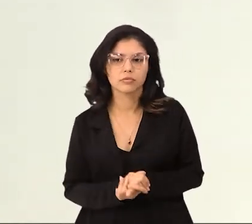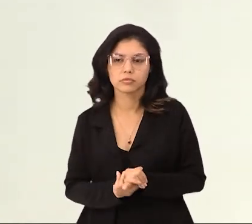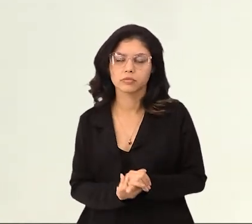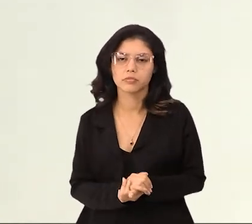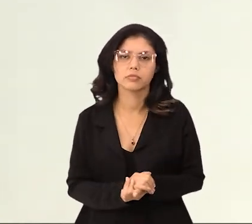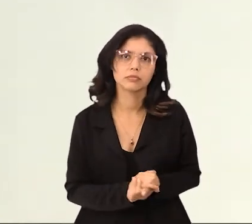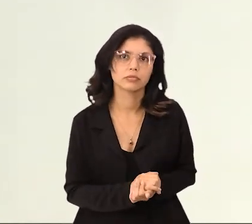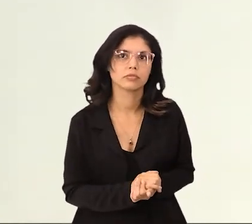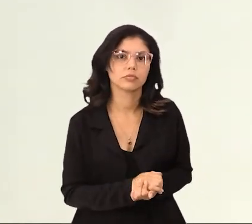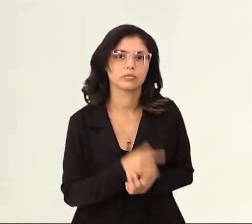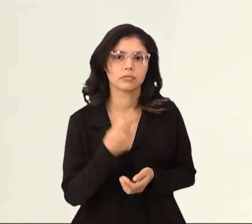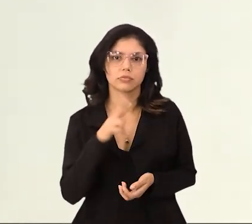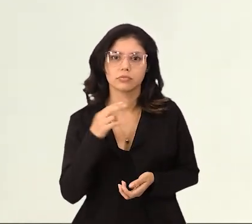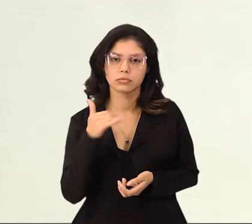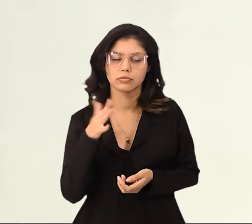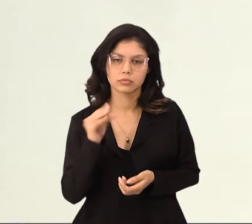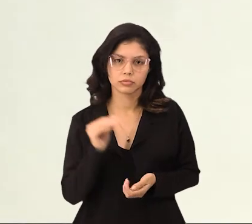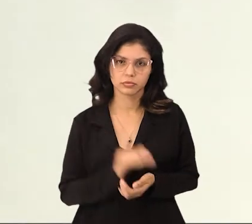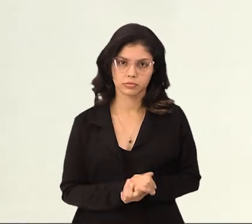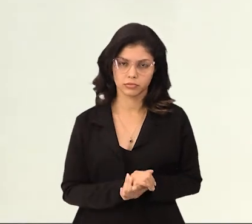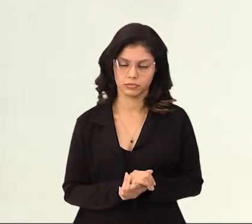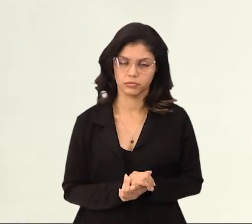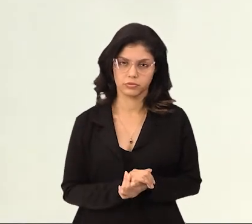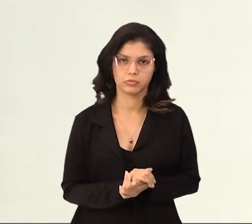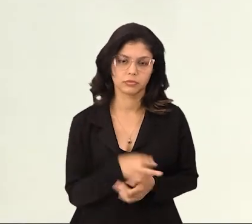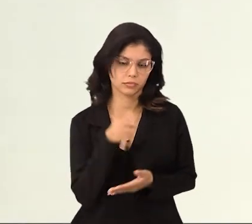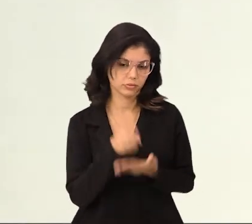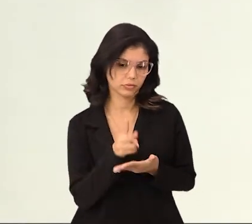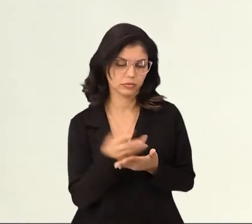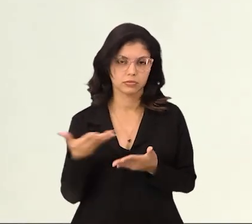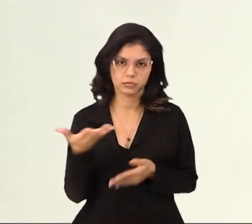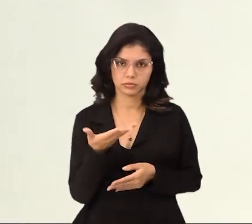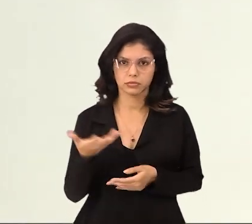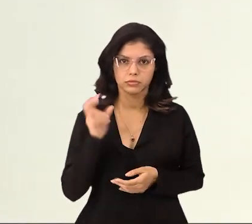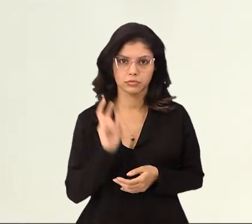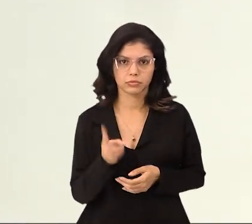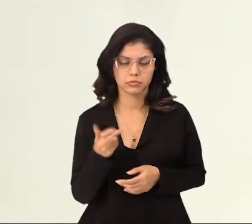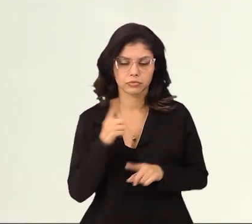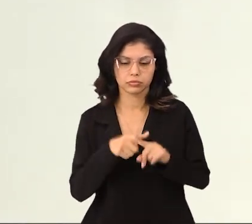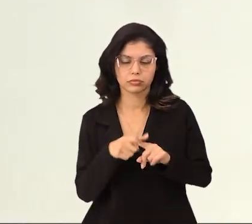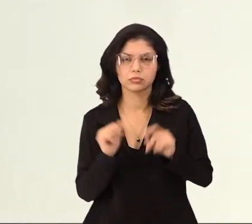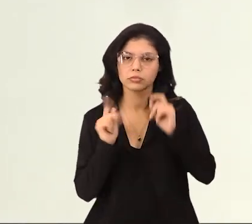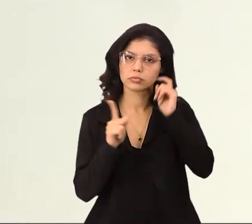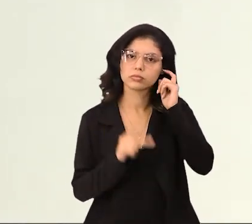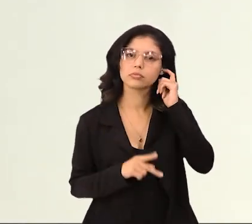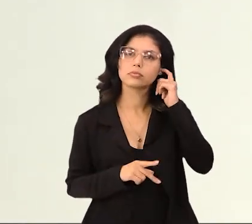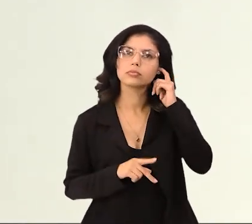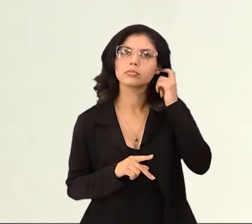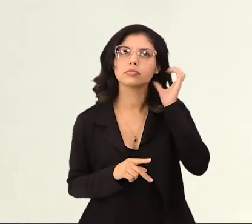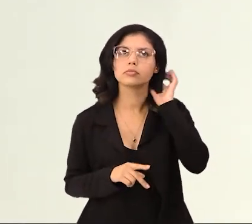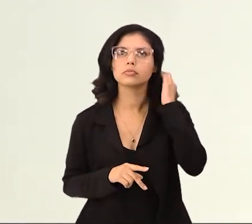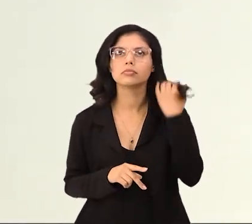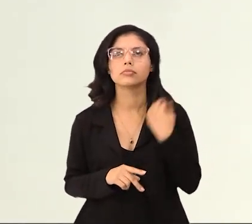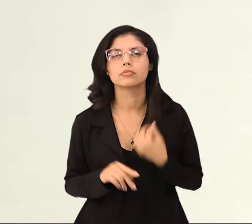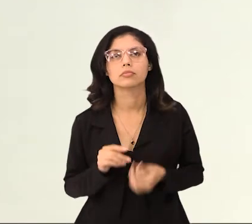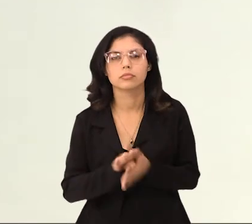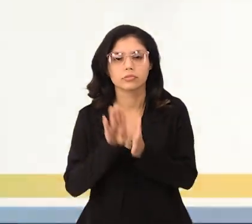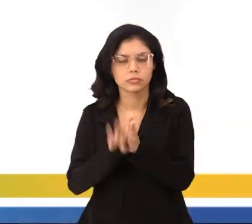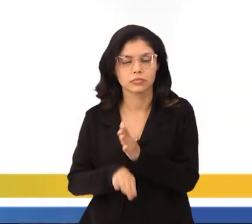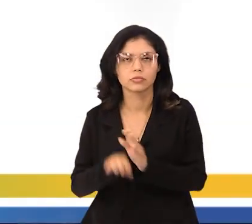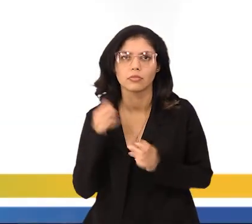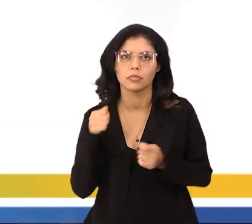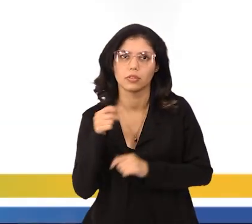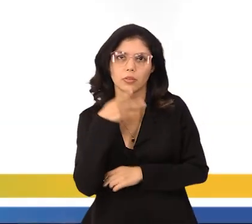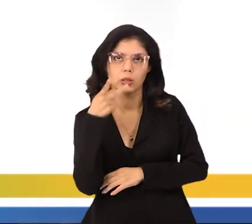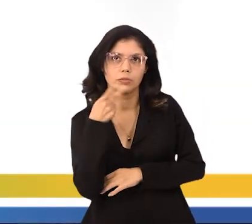uma evolução seria a potenciação, mas com uma mesma base, o mesmo número que estou multiplicando. Tá ok? Tirando esse trecho, eu